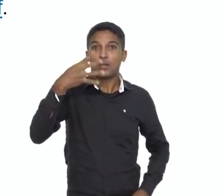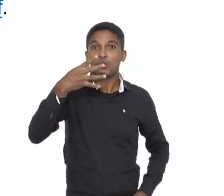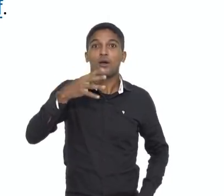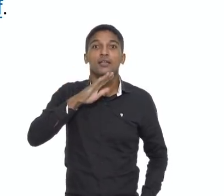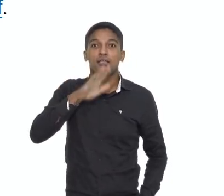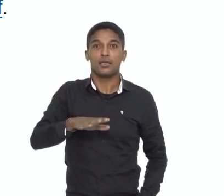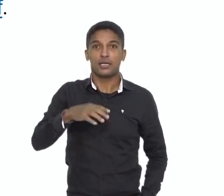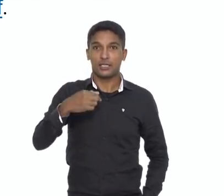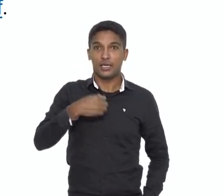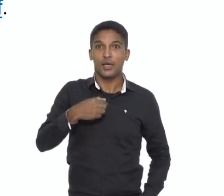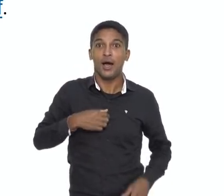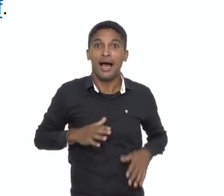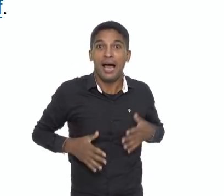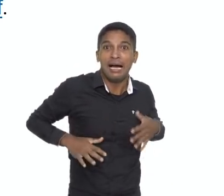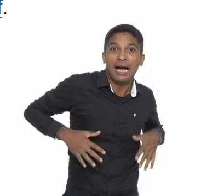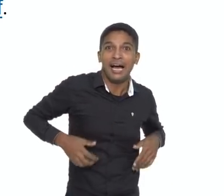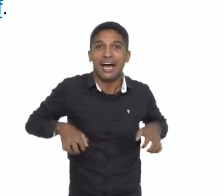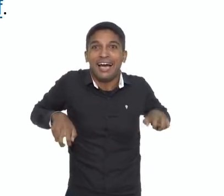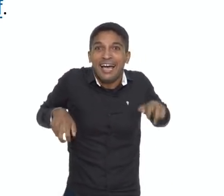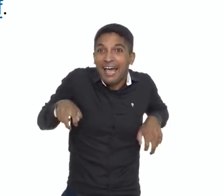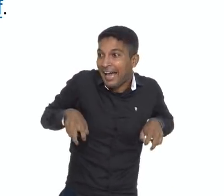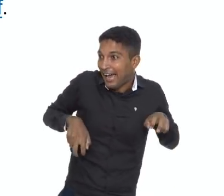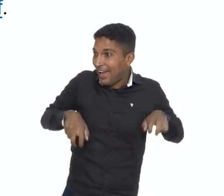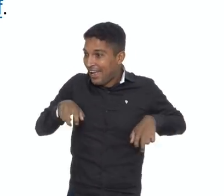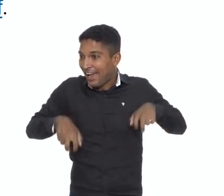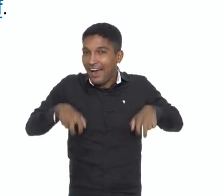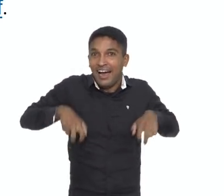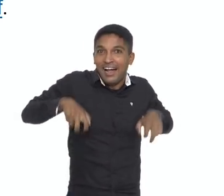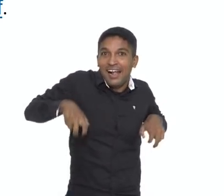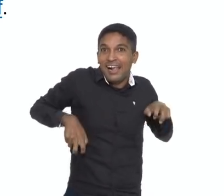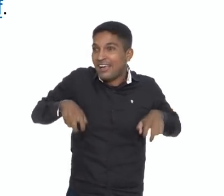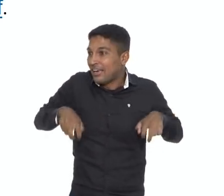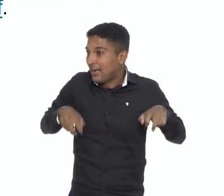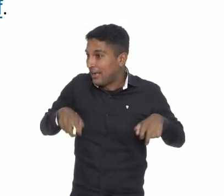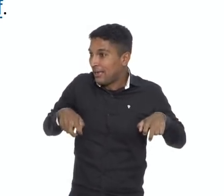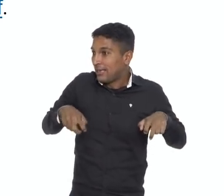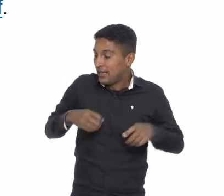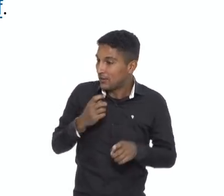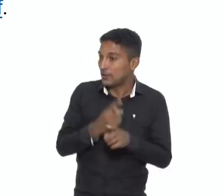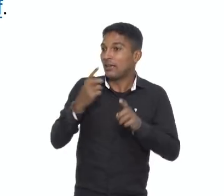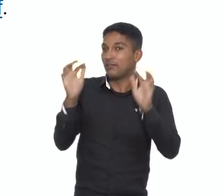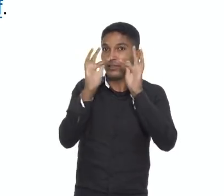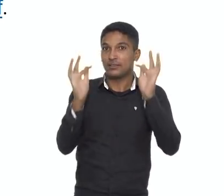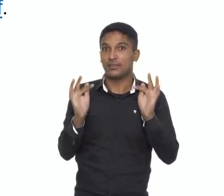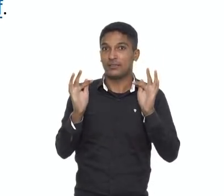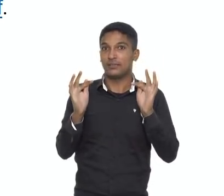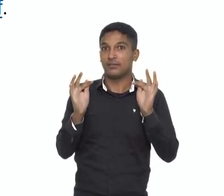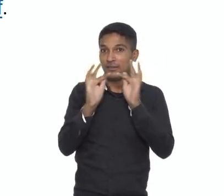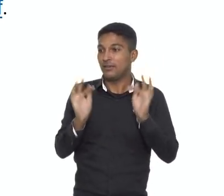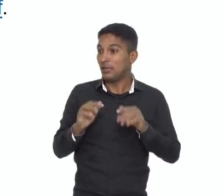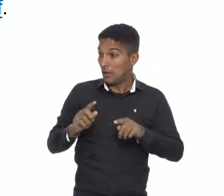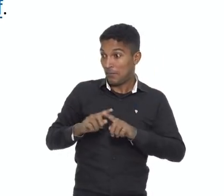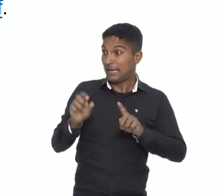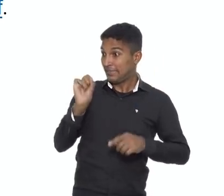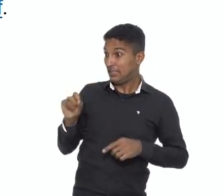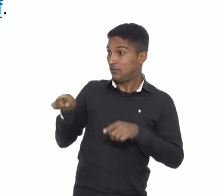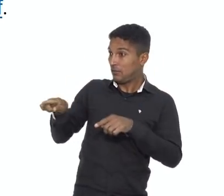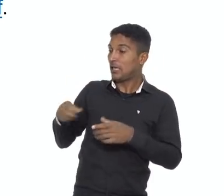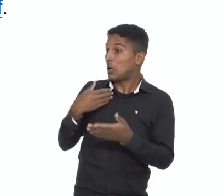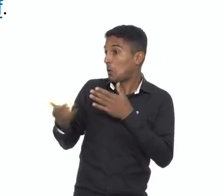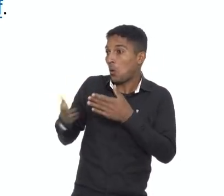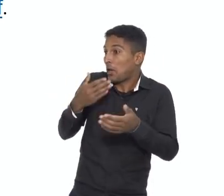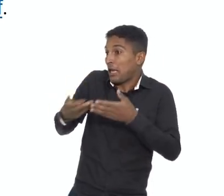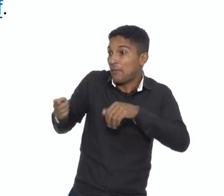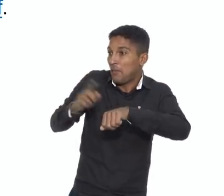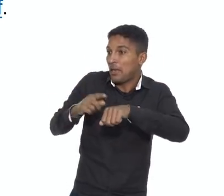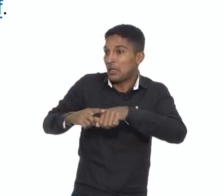agitada, descobrirei o preço da felicidade. Mas se tu vens a qualquer momento, nunca saberei